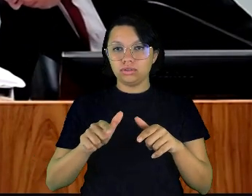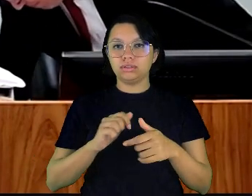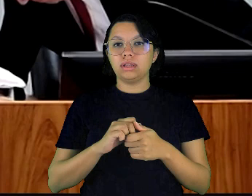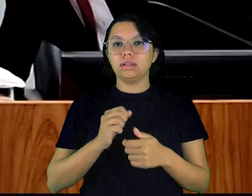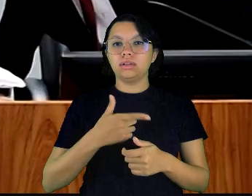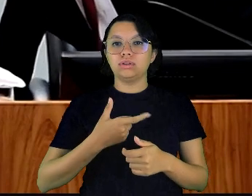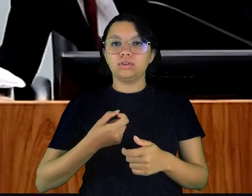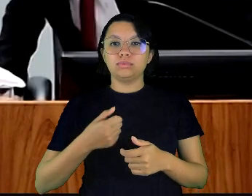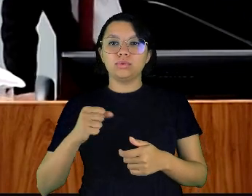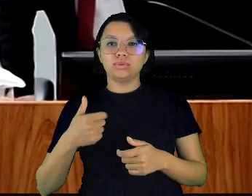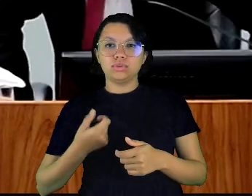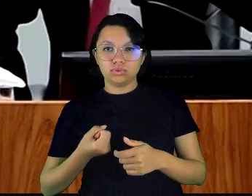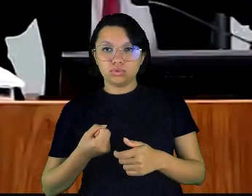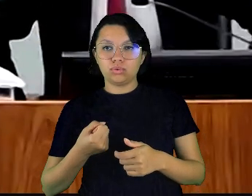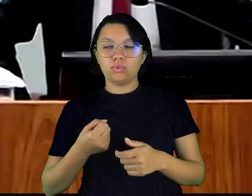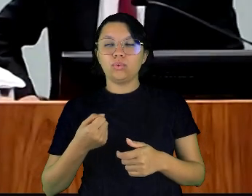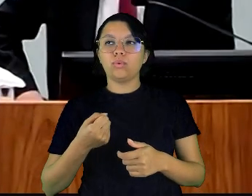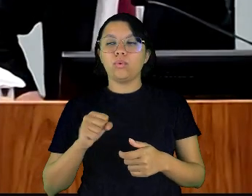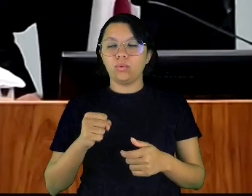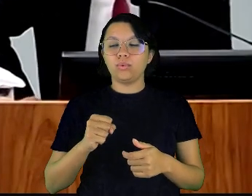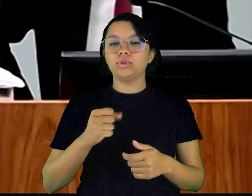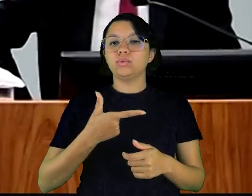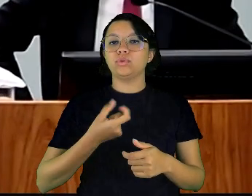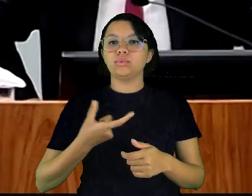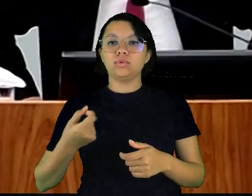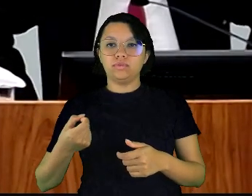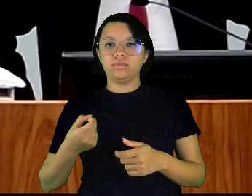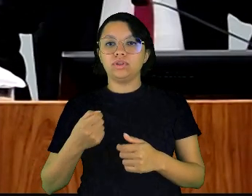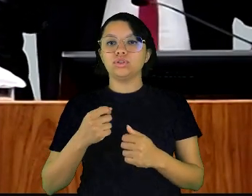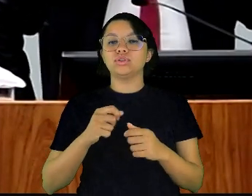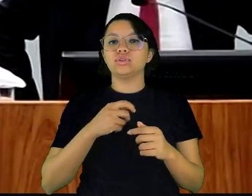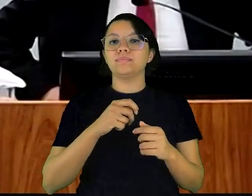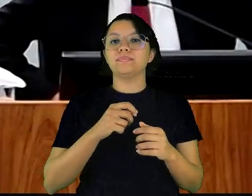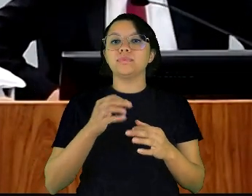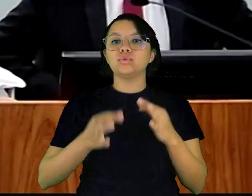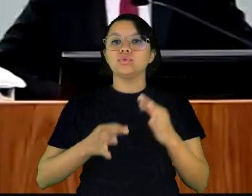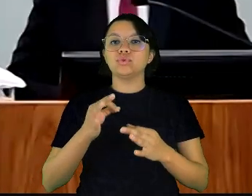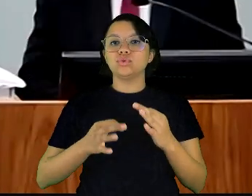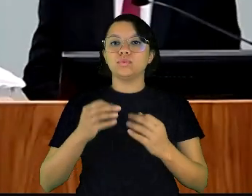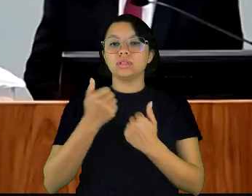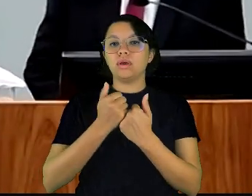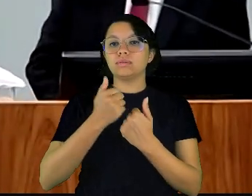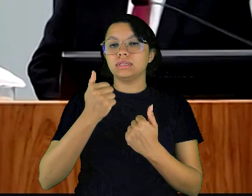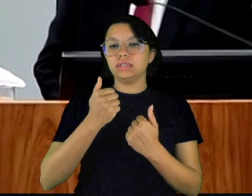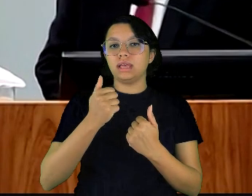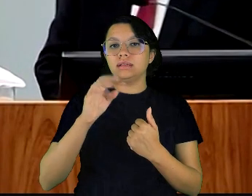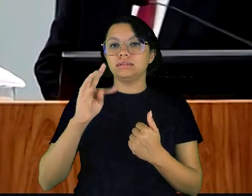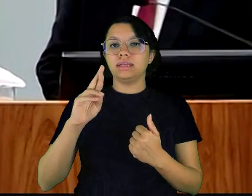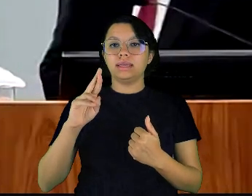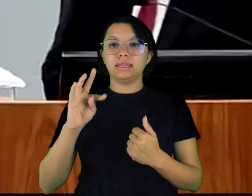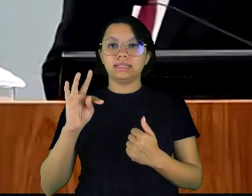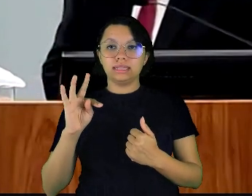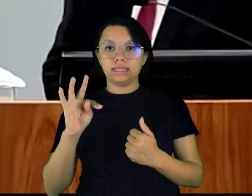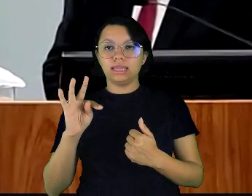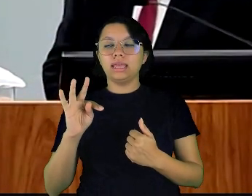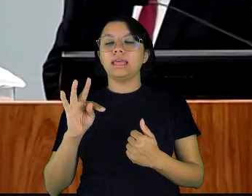a 2020. Foi juiz auxiliar da vice-presidência do TRT da 2ª Região, de 2016 a